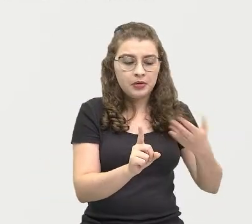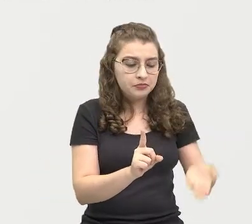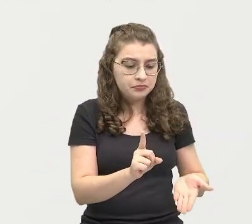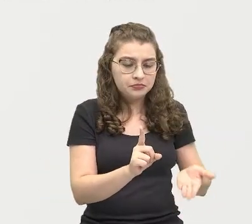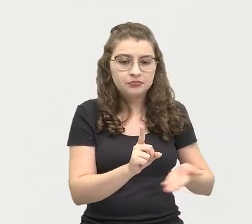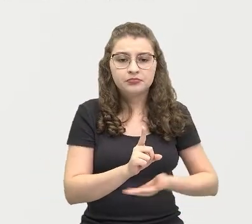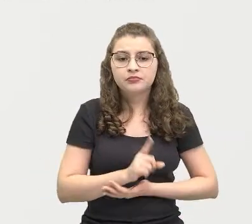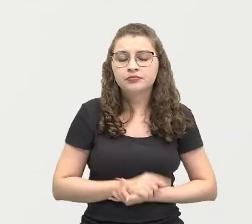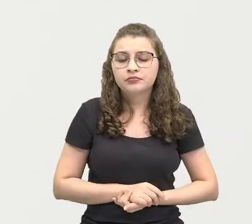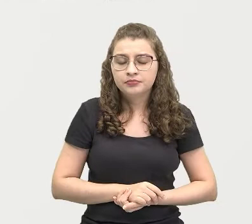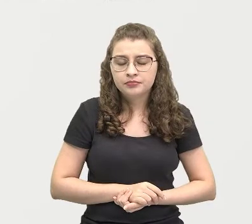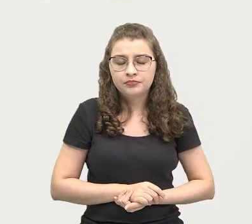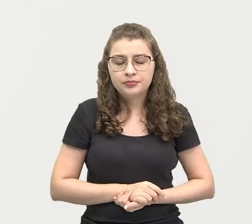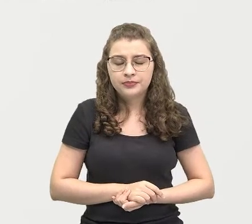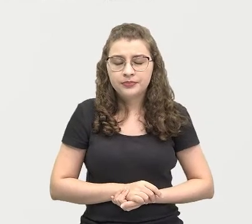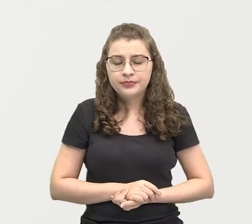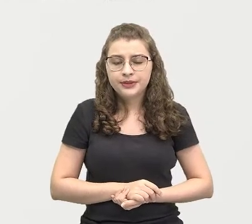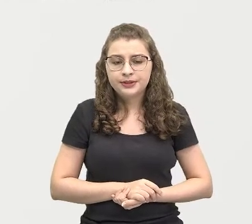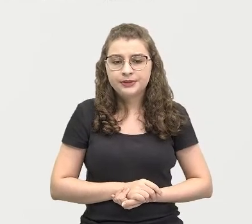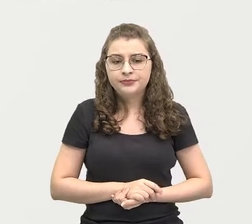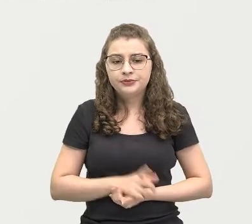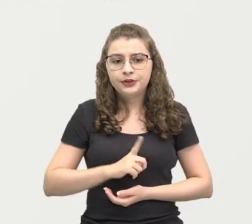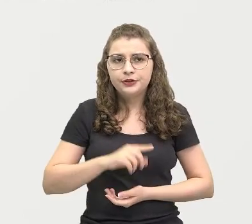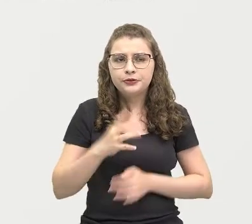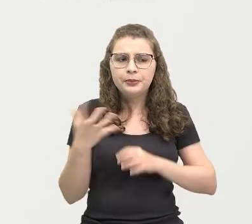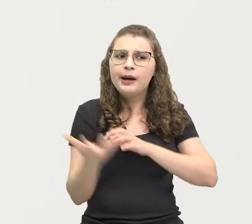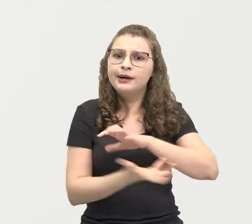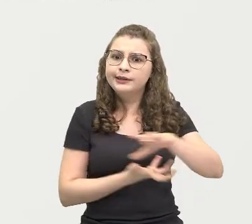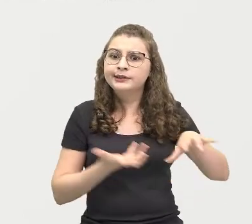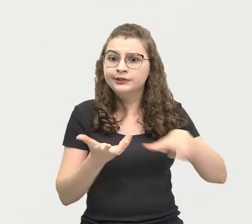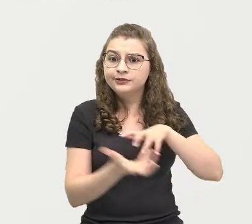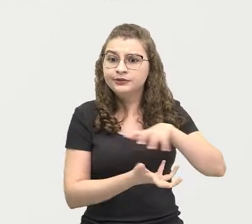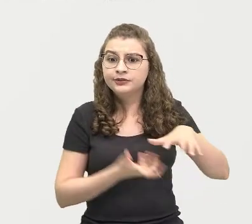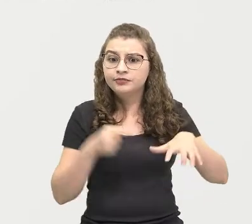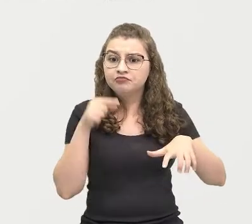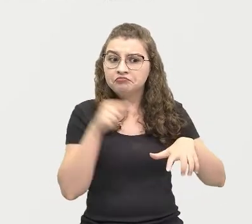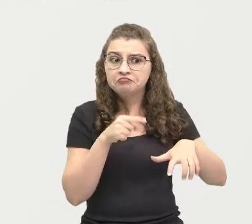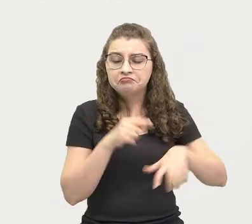lá no interior da Bahia, que estava tendo ali um levante,